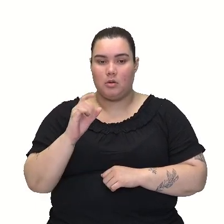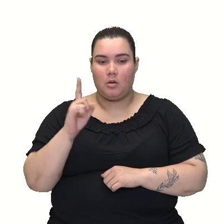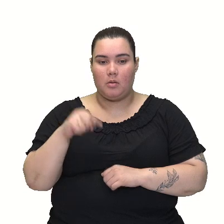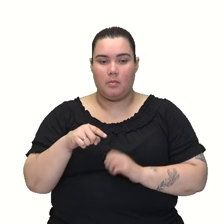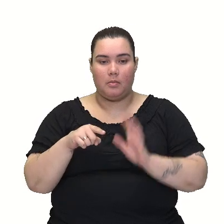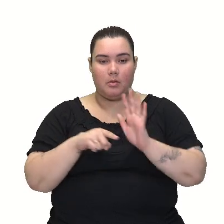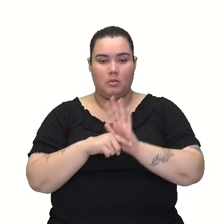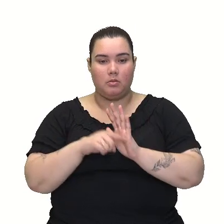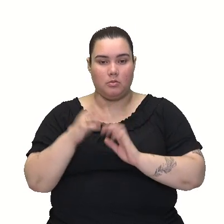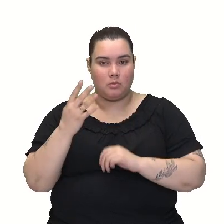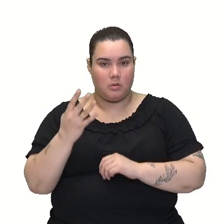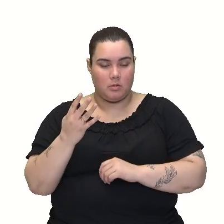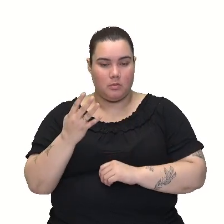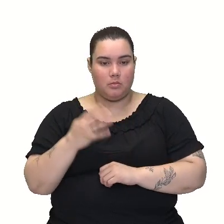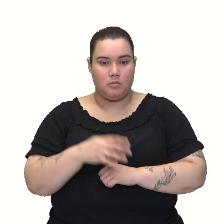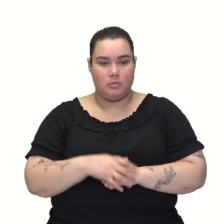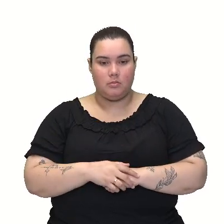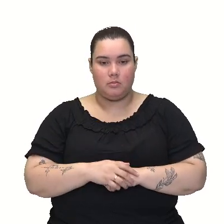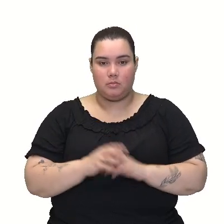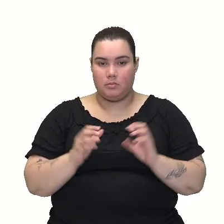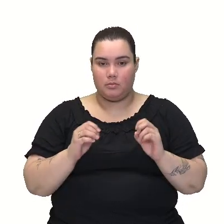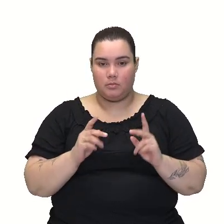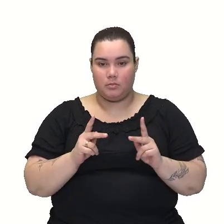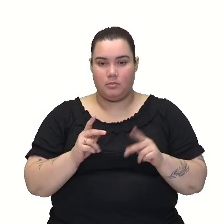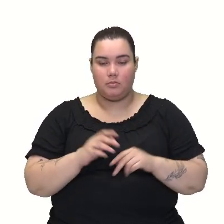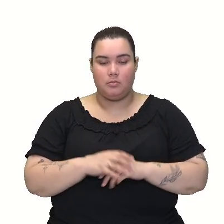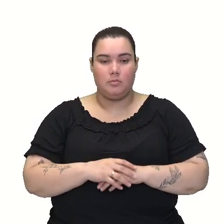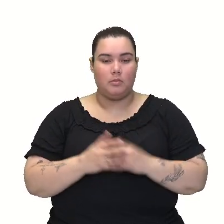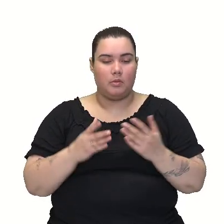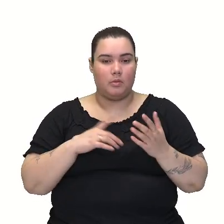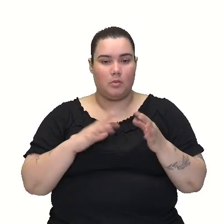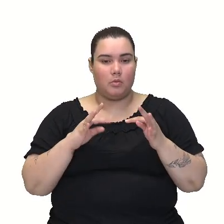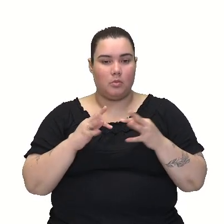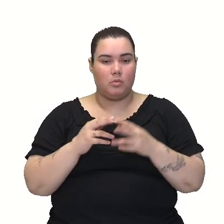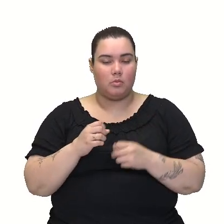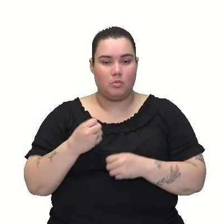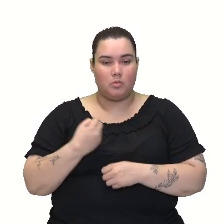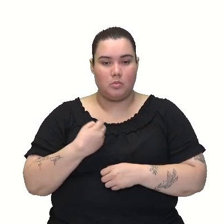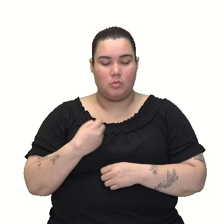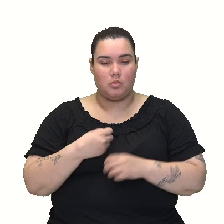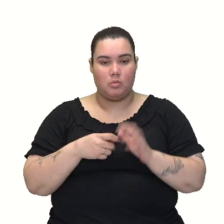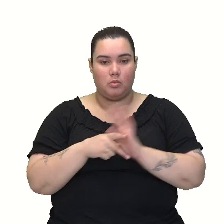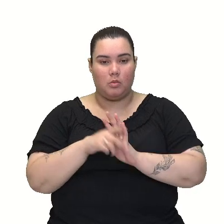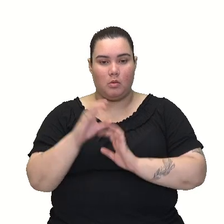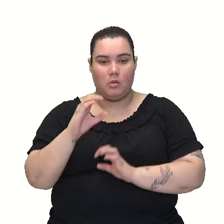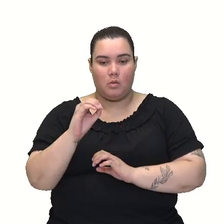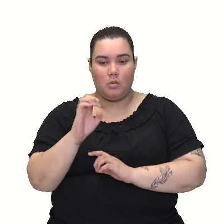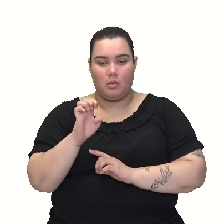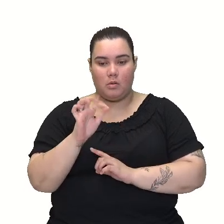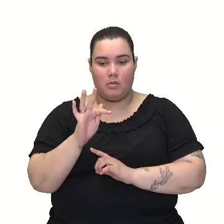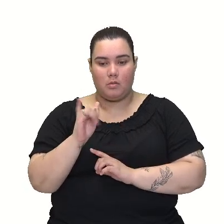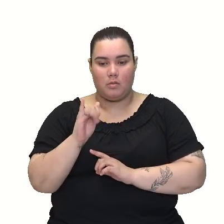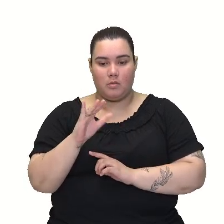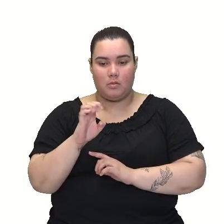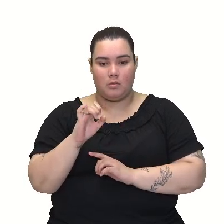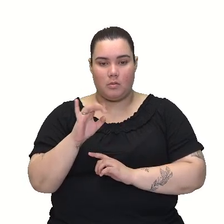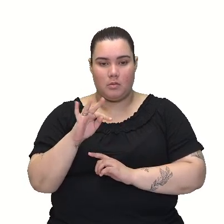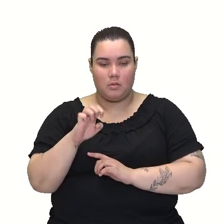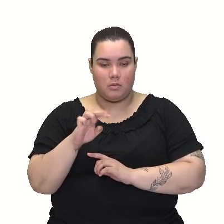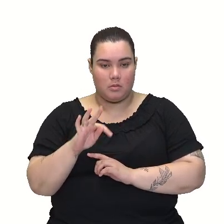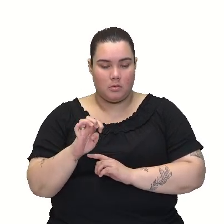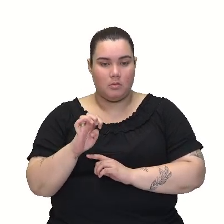4. Ok? Aí estão todos os valores dos coeficientes que eu tenho. Menos